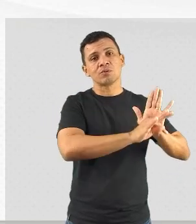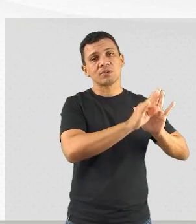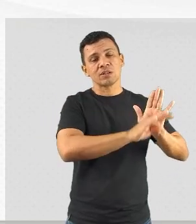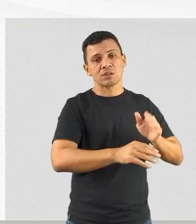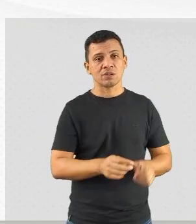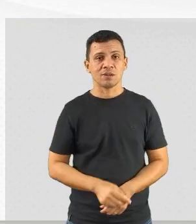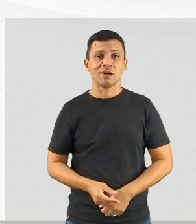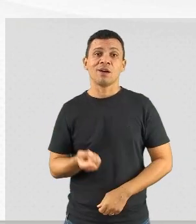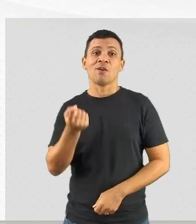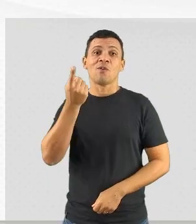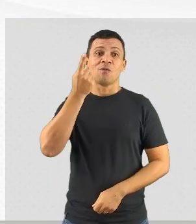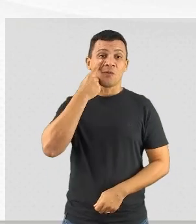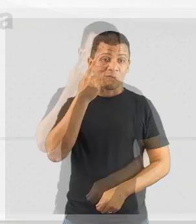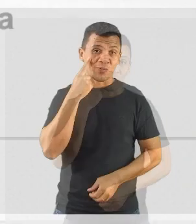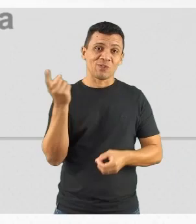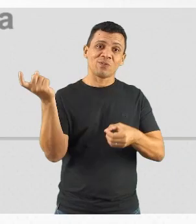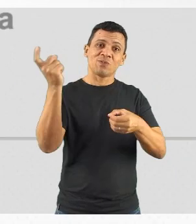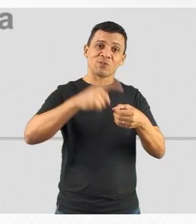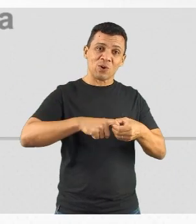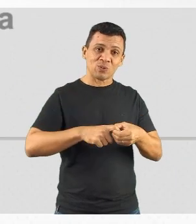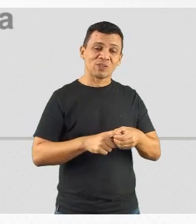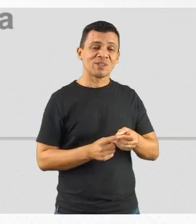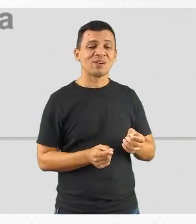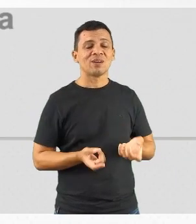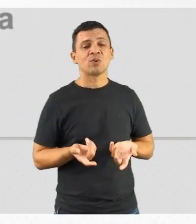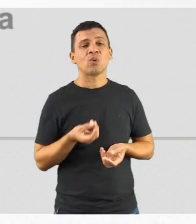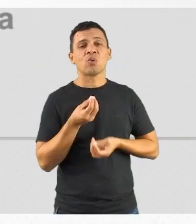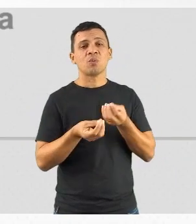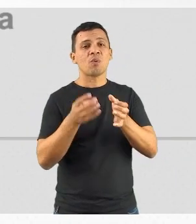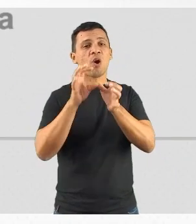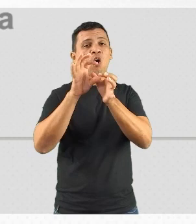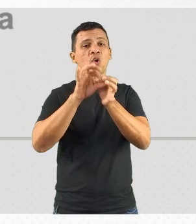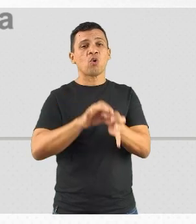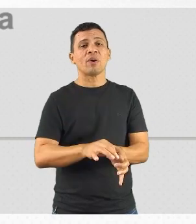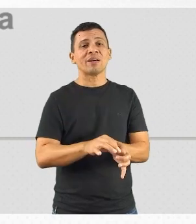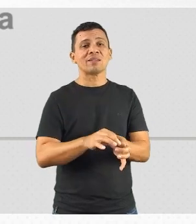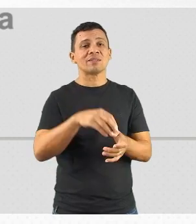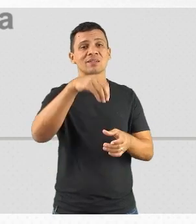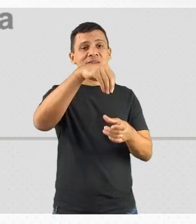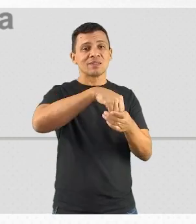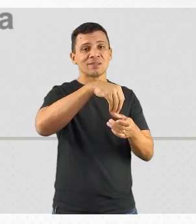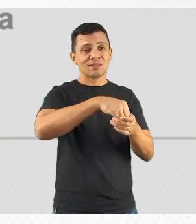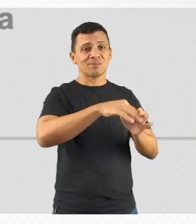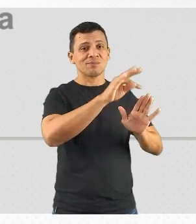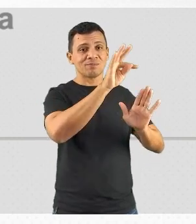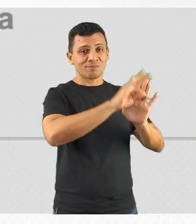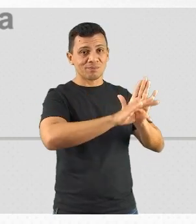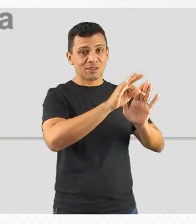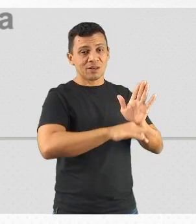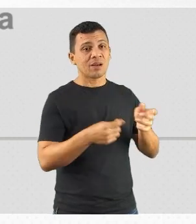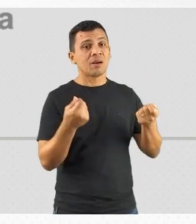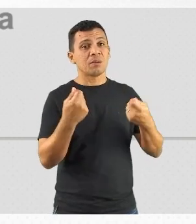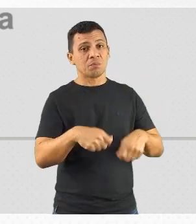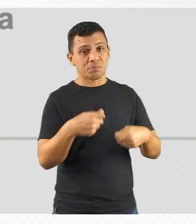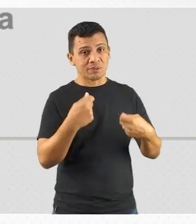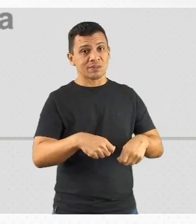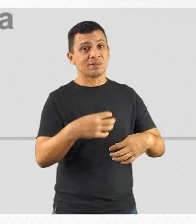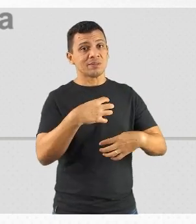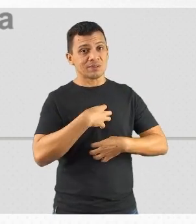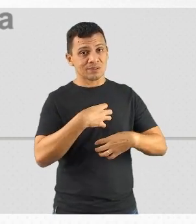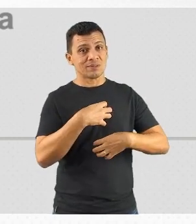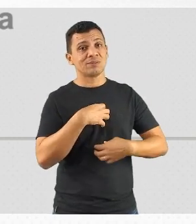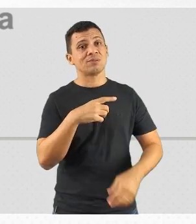lá e revisitar o que a gente viu. A coerência interna, a informação está dentro do texto, ela precisa fazer sentido quando eu olho